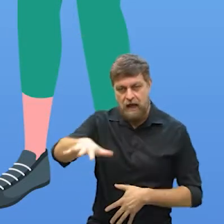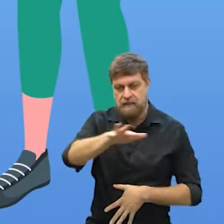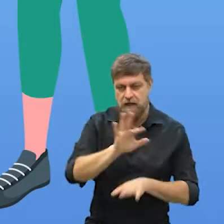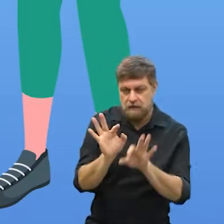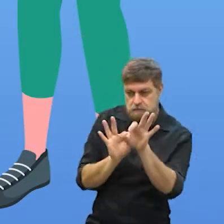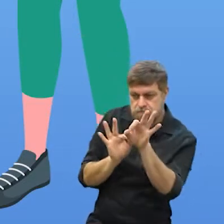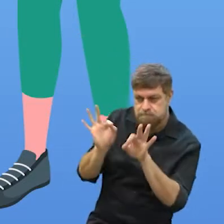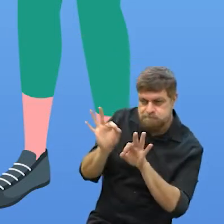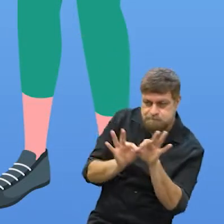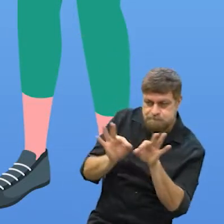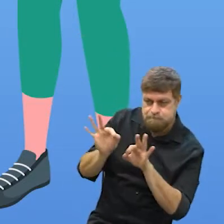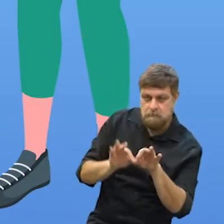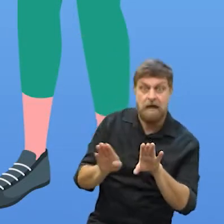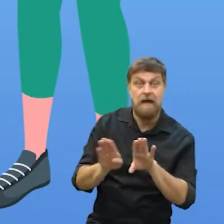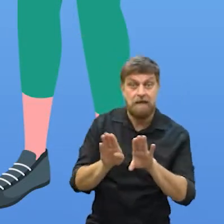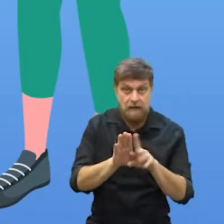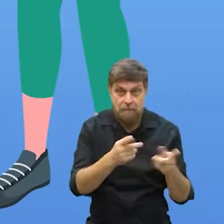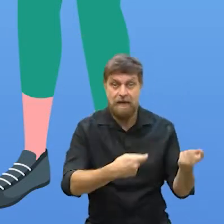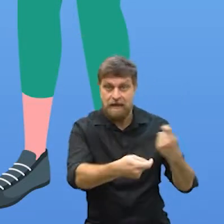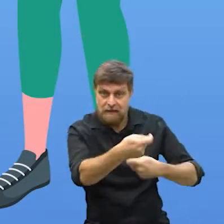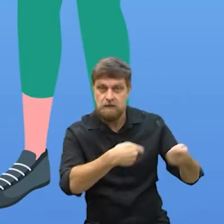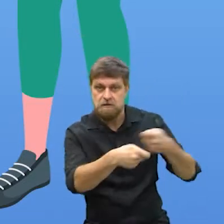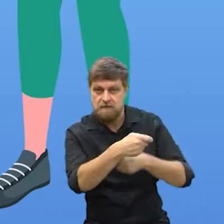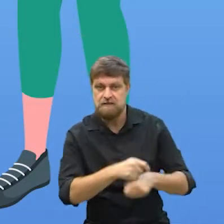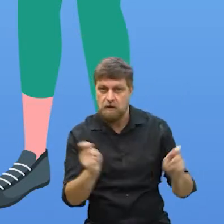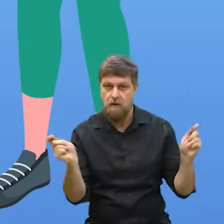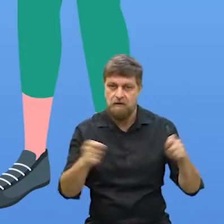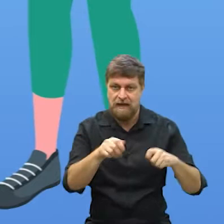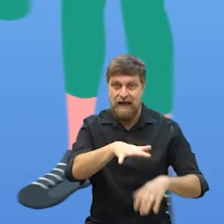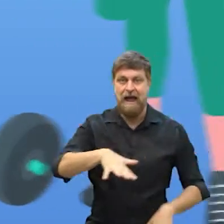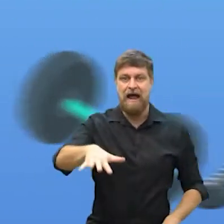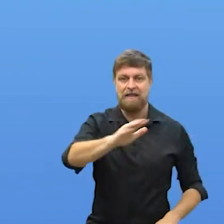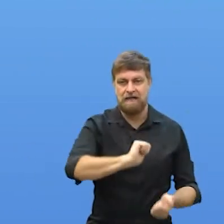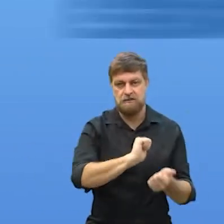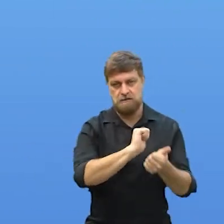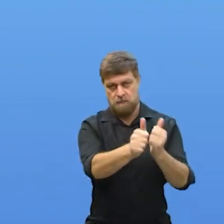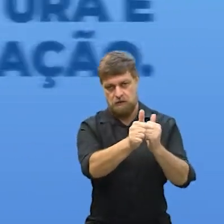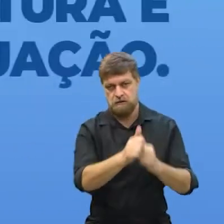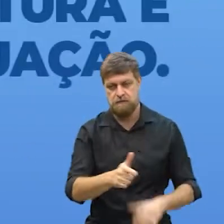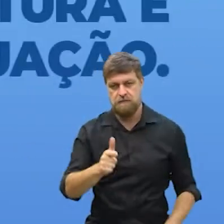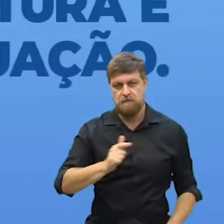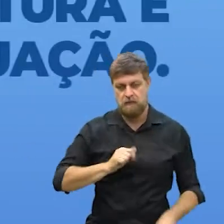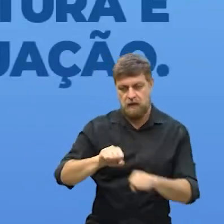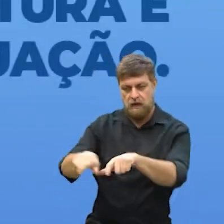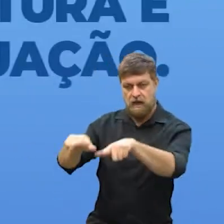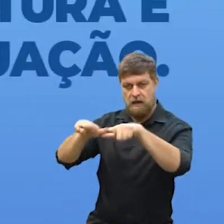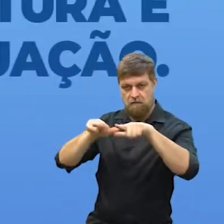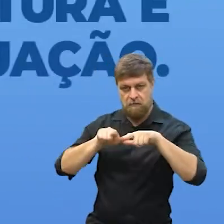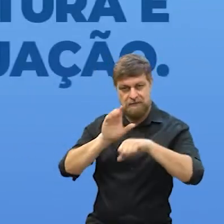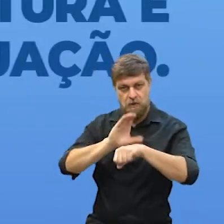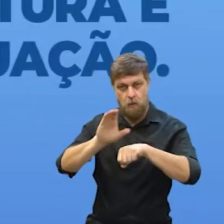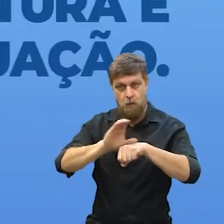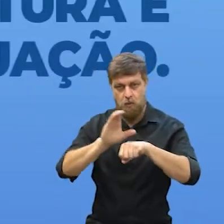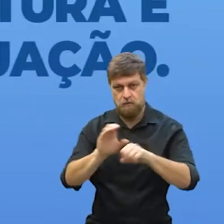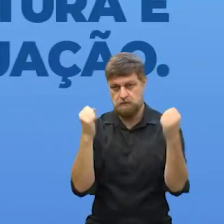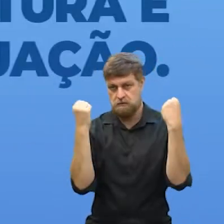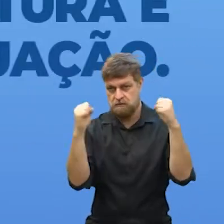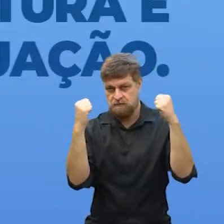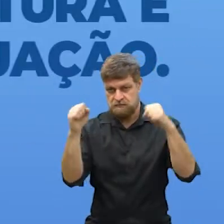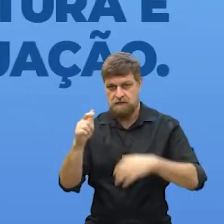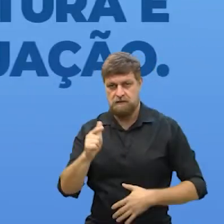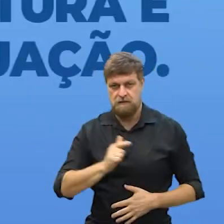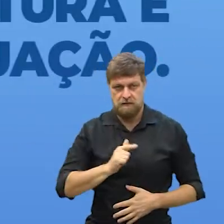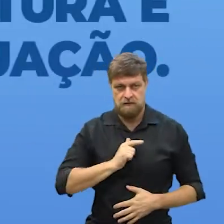setores organizacionais e administrativos também, isso do esporte. Os tipos de formação para o curso de